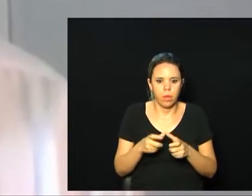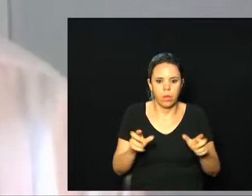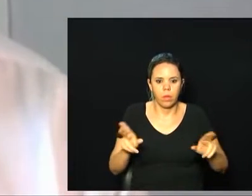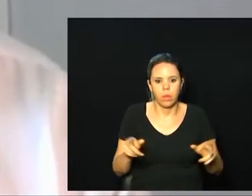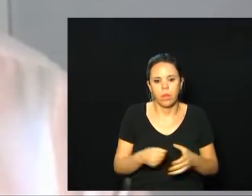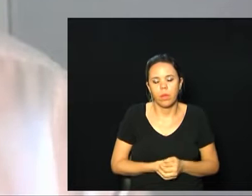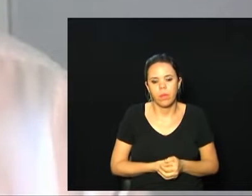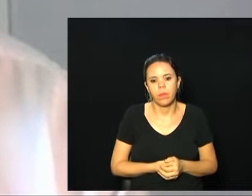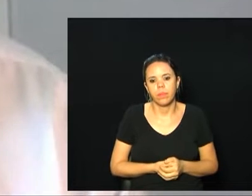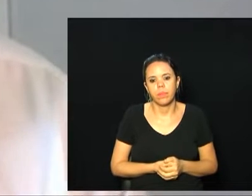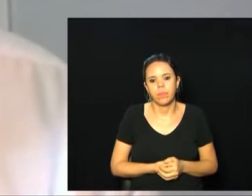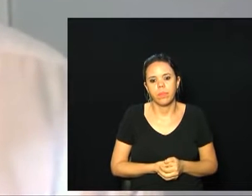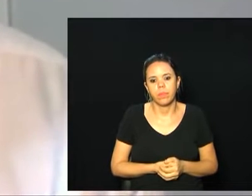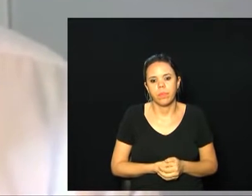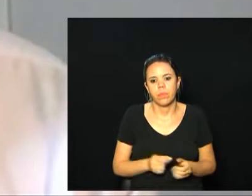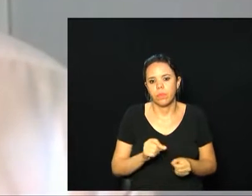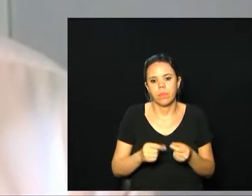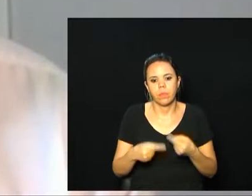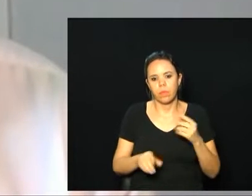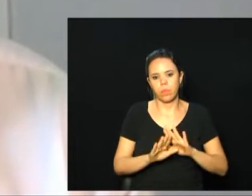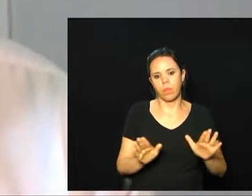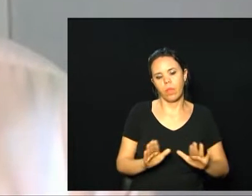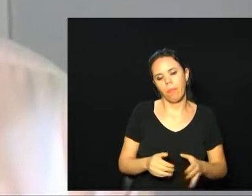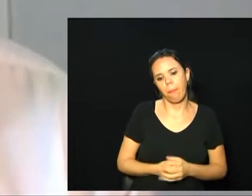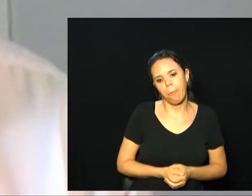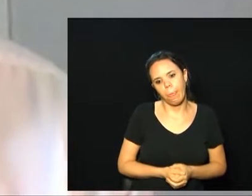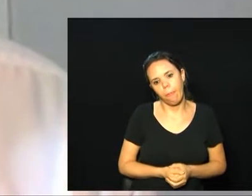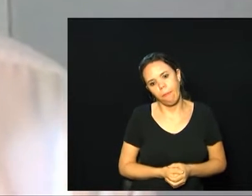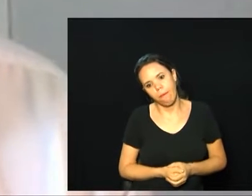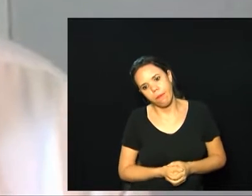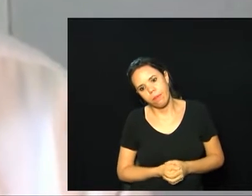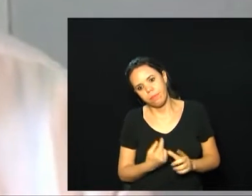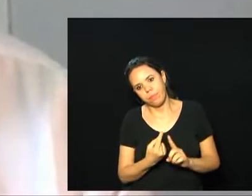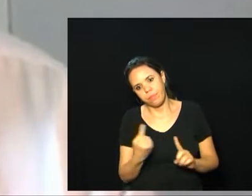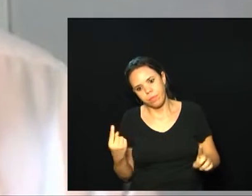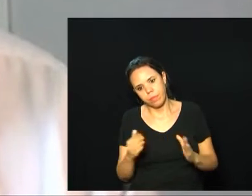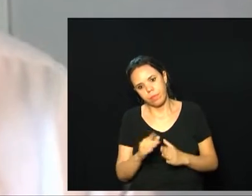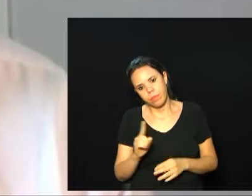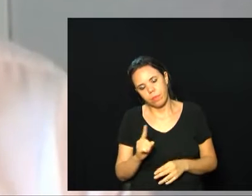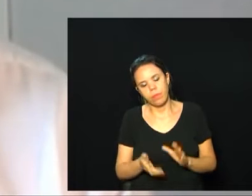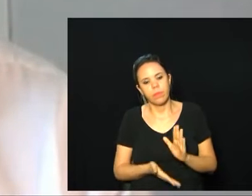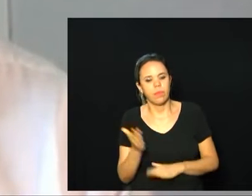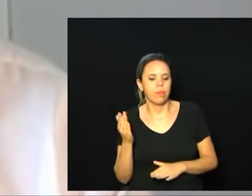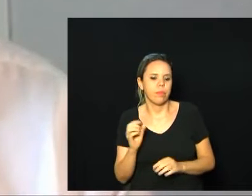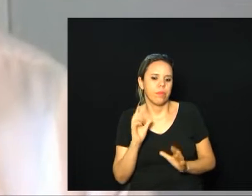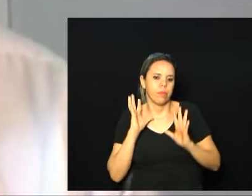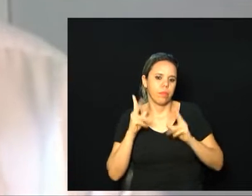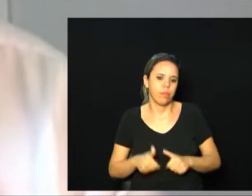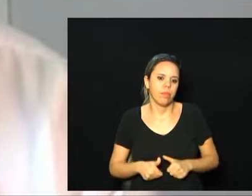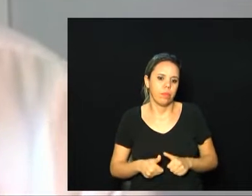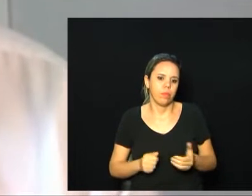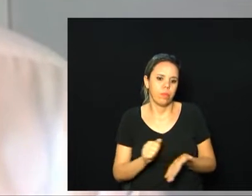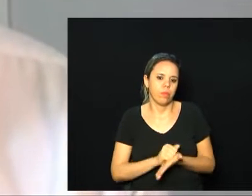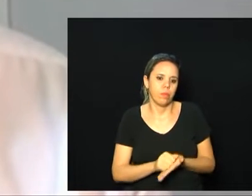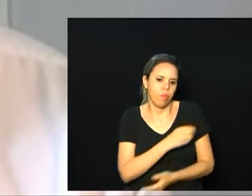diferença. Então, não faz mais sentido assim, você ficar isolado em casa e não sair mais, ou limpar todas as suas compras com